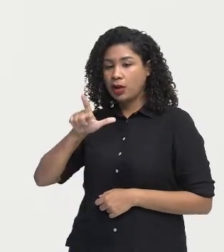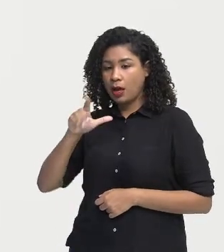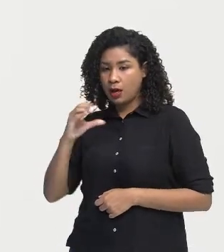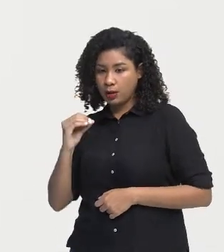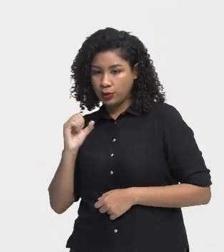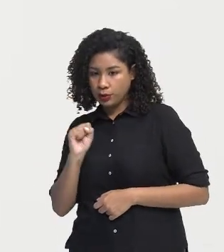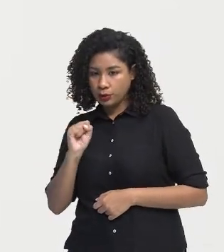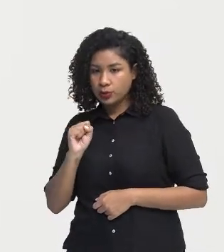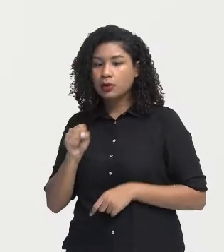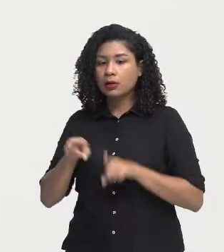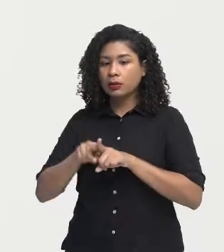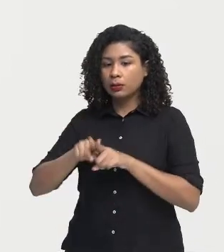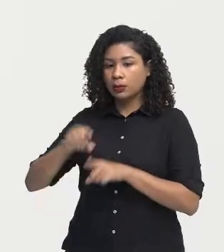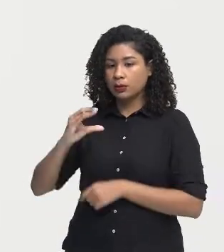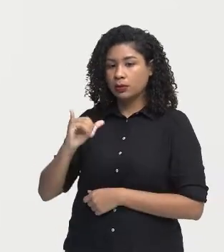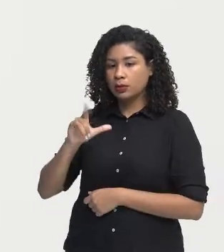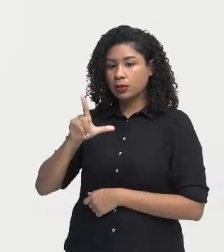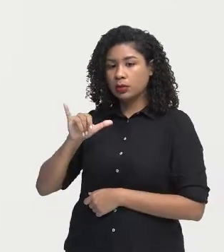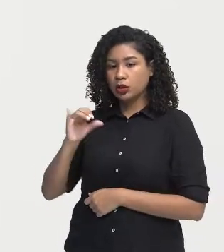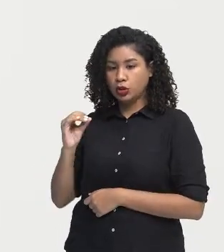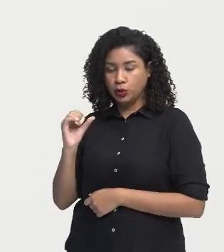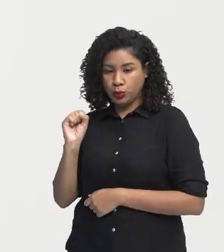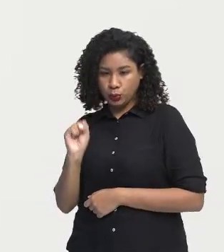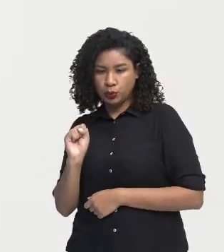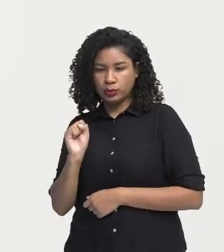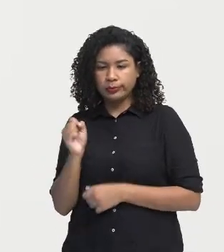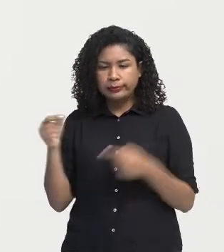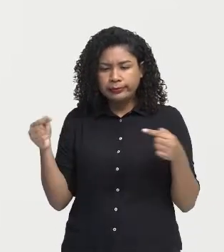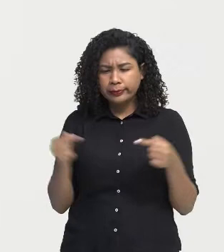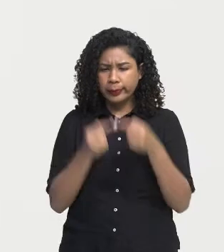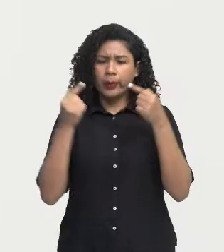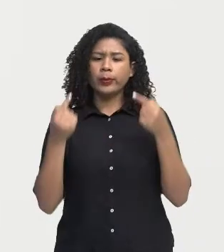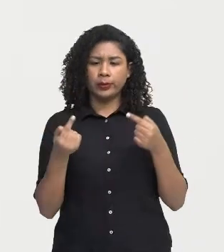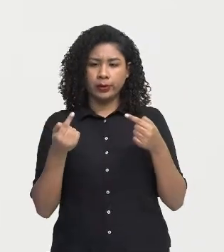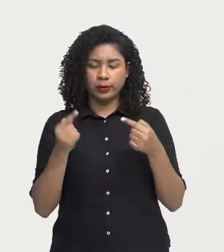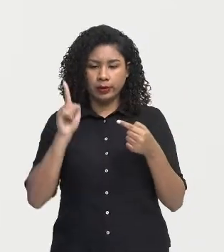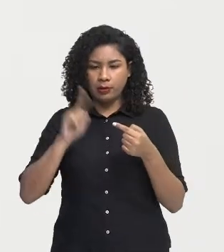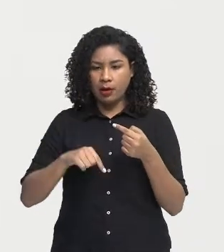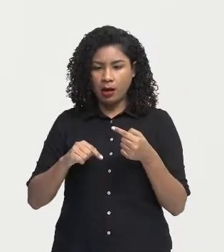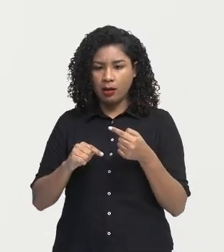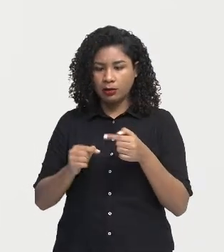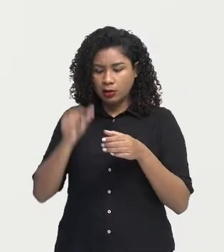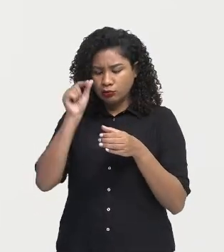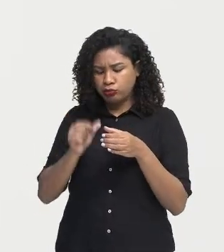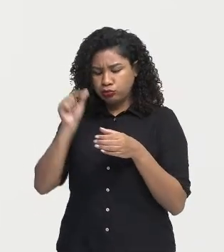estão relacionados aqui com os centríolos, tá? É como se ele fosse dar origem